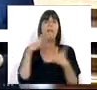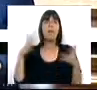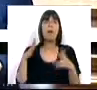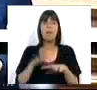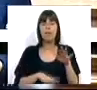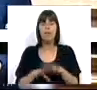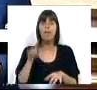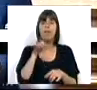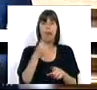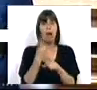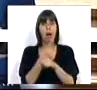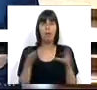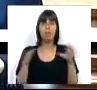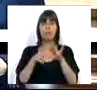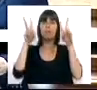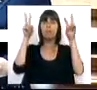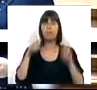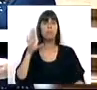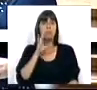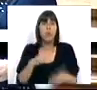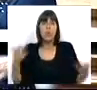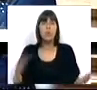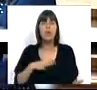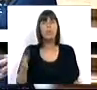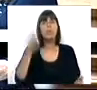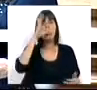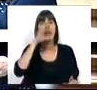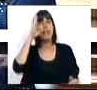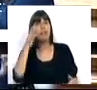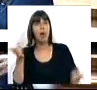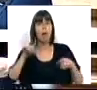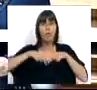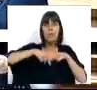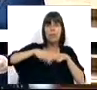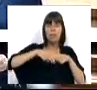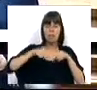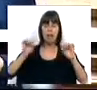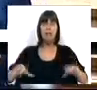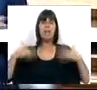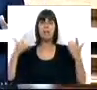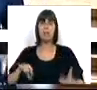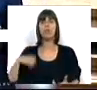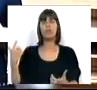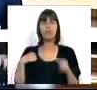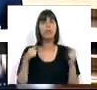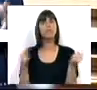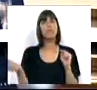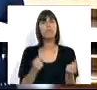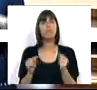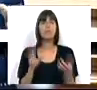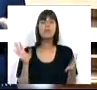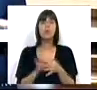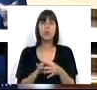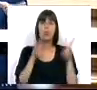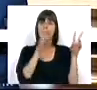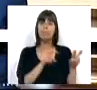fazendo relativamente a esta matéria. Não sei se o Sr. Primeiro-Ministro sabe, mas justamente nesta semana, por iniciativa dos Verdes, tivemos aqui uma discussão sobre